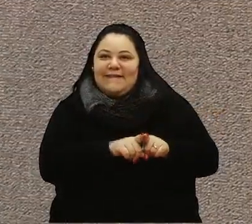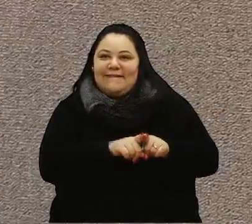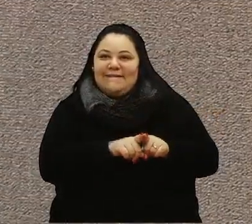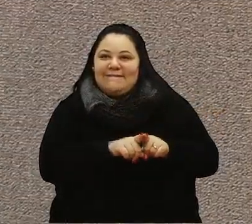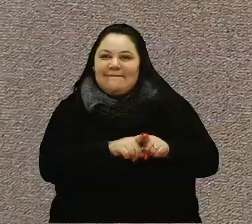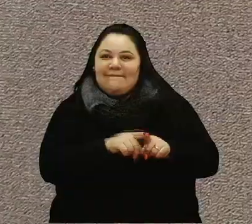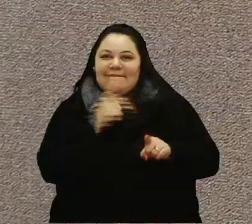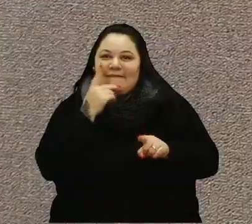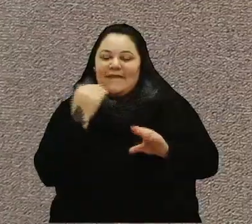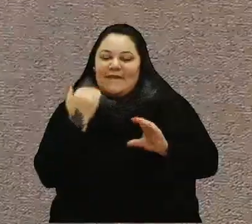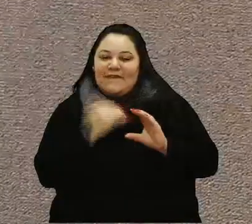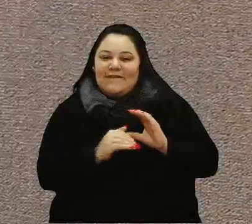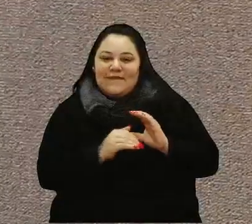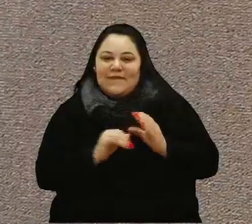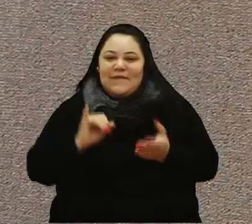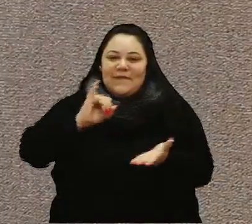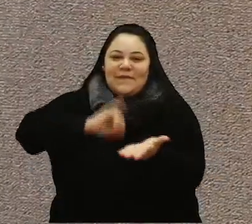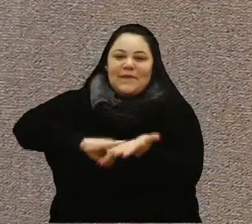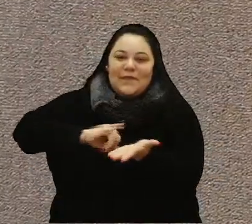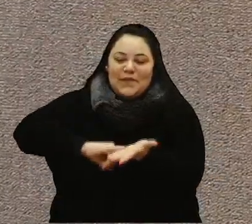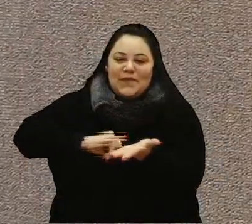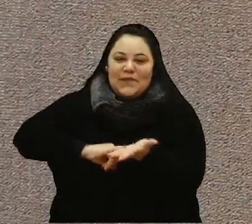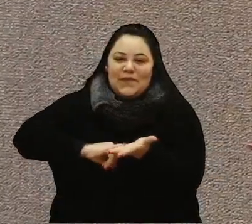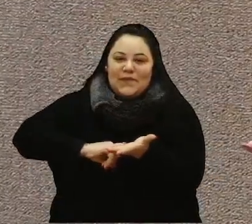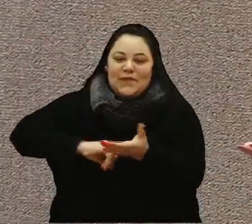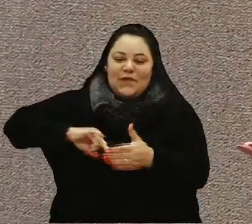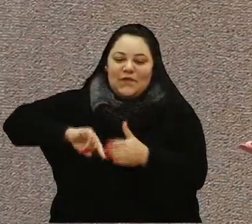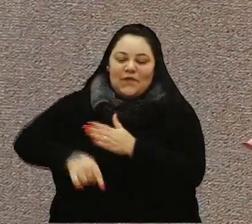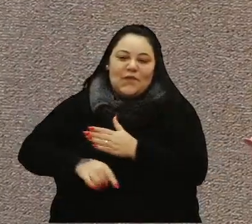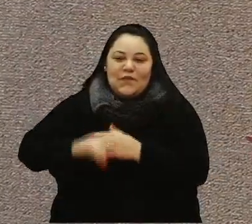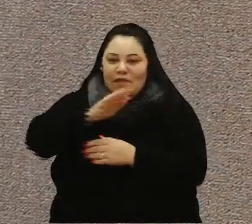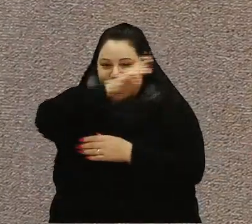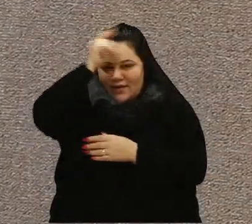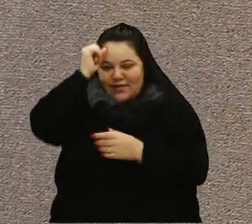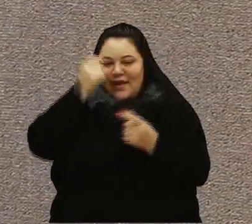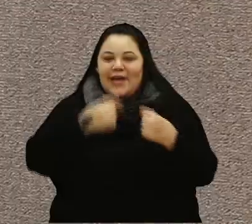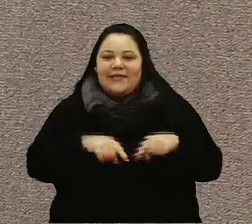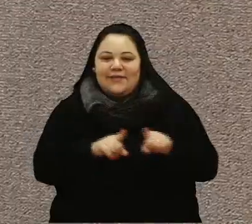imposto de renda para os fundos municipais. E é tão mais fácil